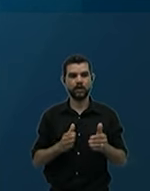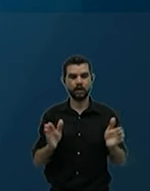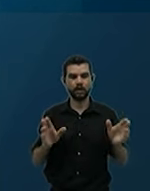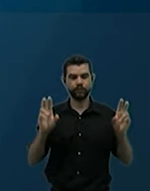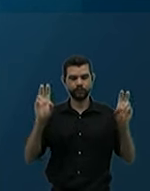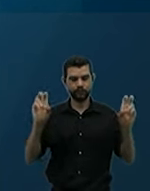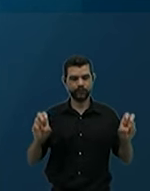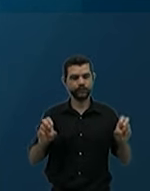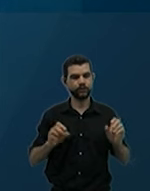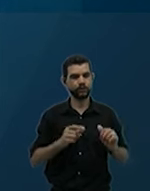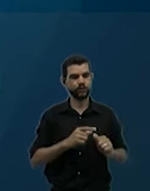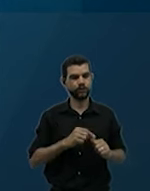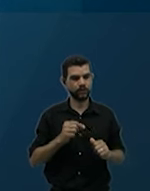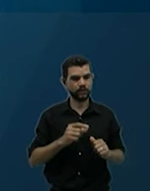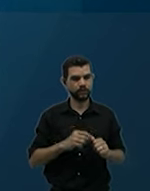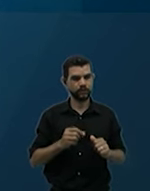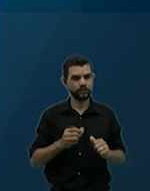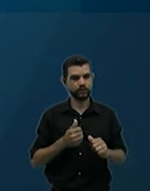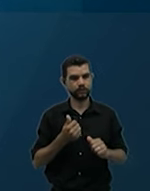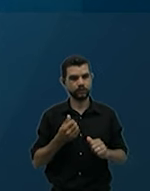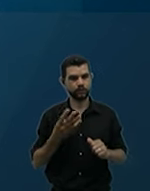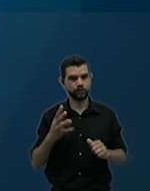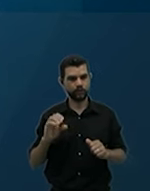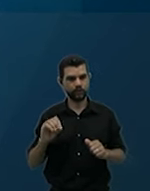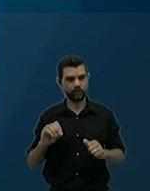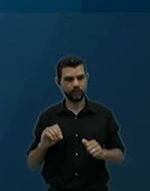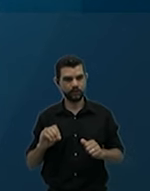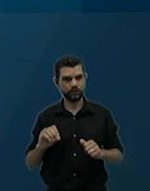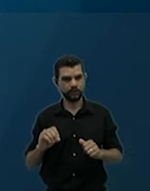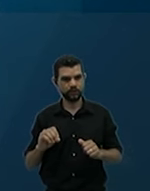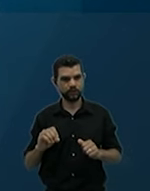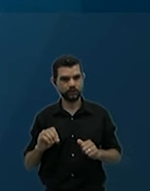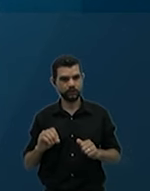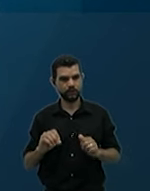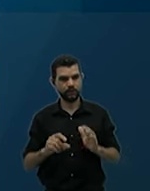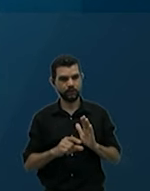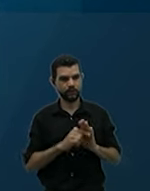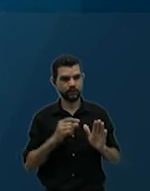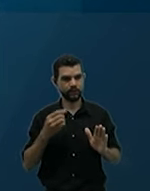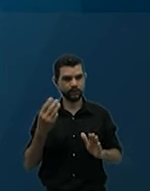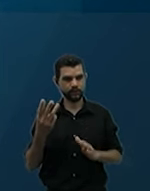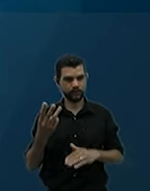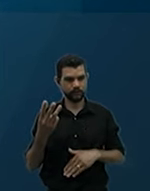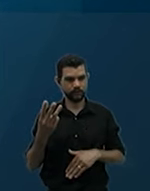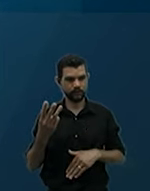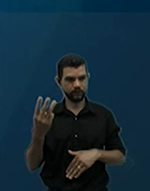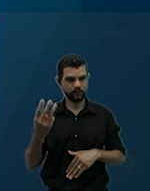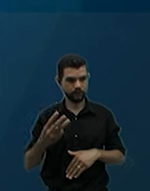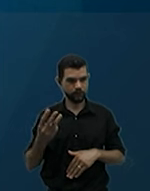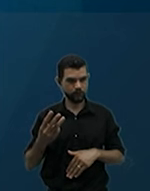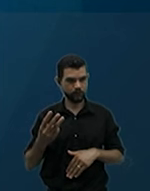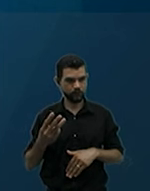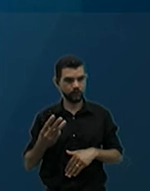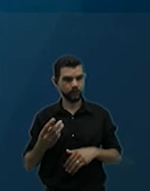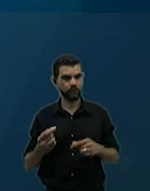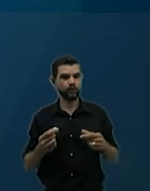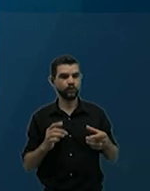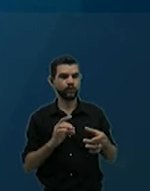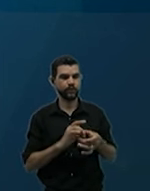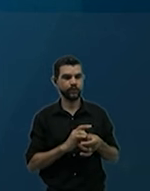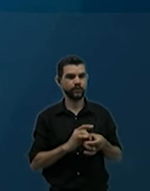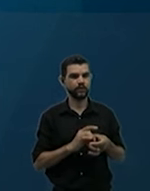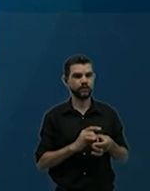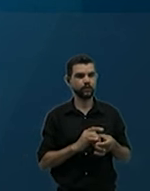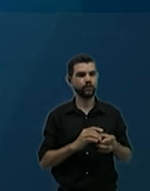146, inciso 3º do texto constitucional de 88, combinado com o artigo 128, caput, do